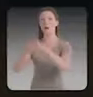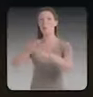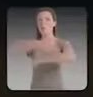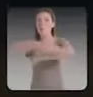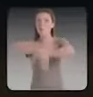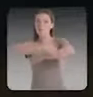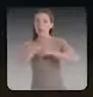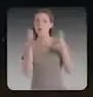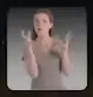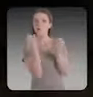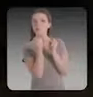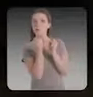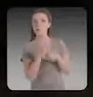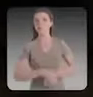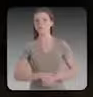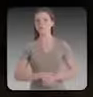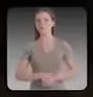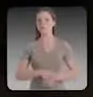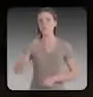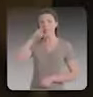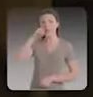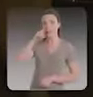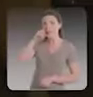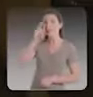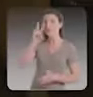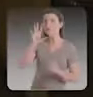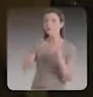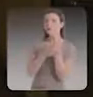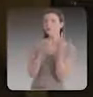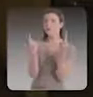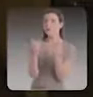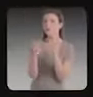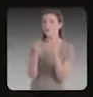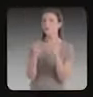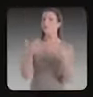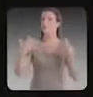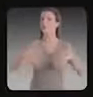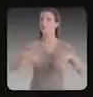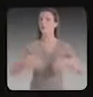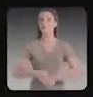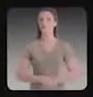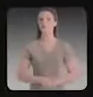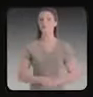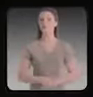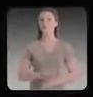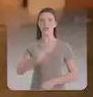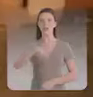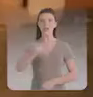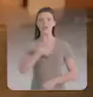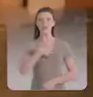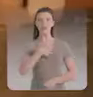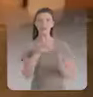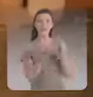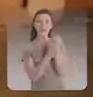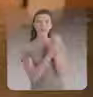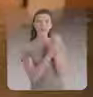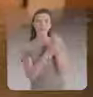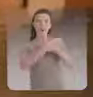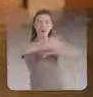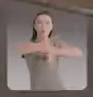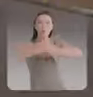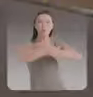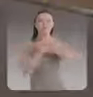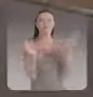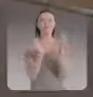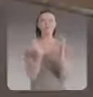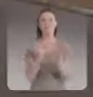ruas de muitos bairros mais afastados. Ruas escuras, sem segurança, coisa feia, minha gente. A gente não tinha aquela segurança de